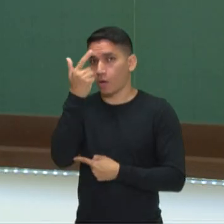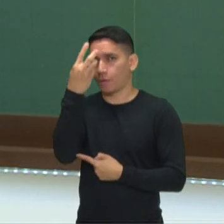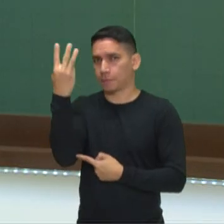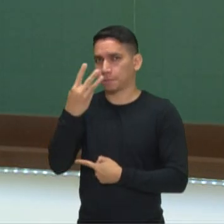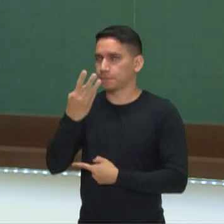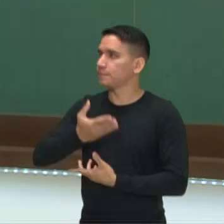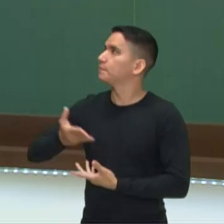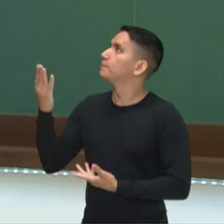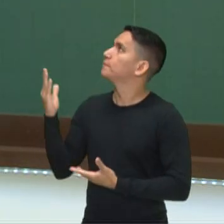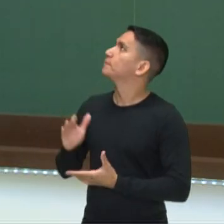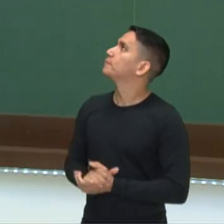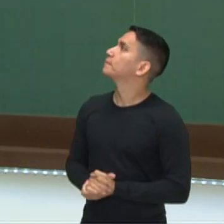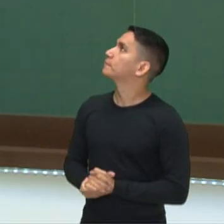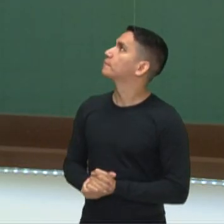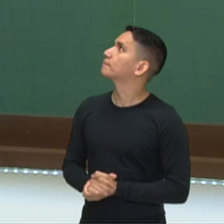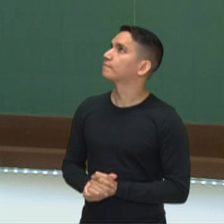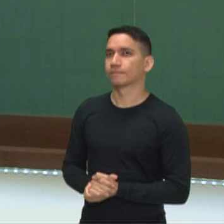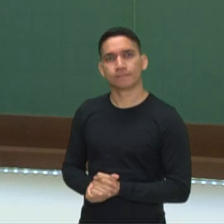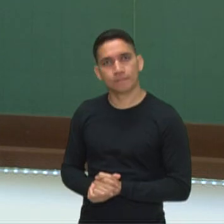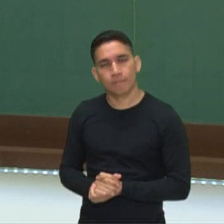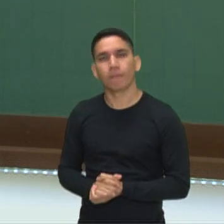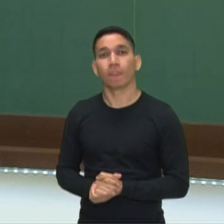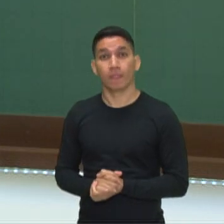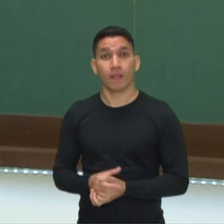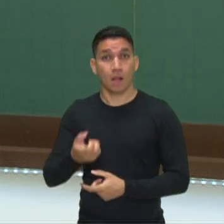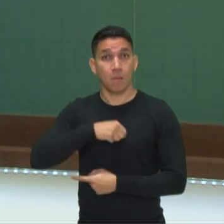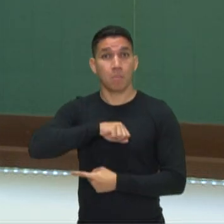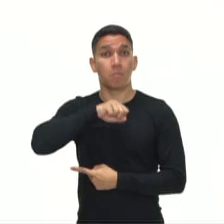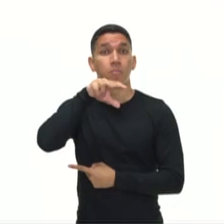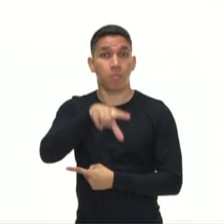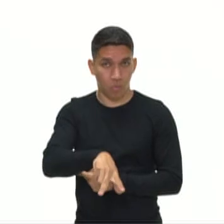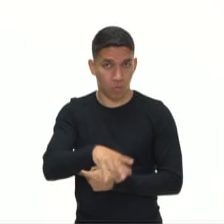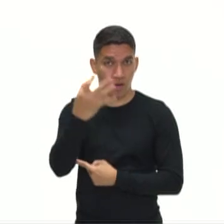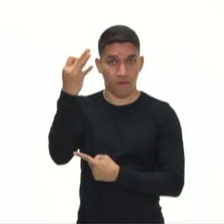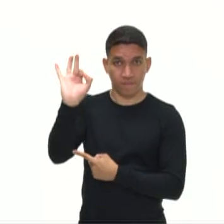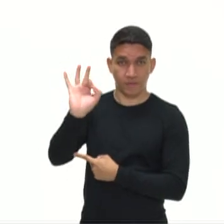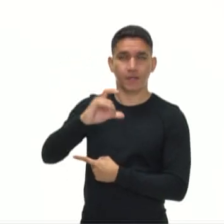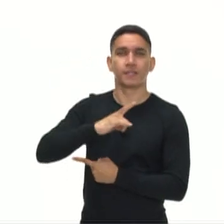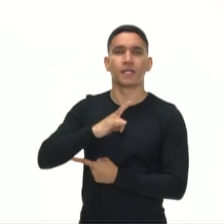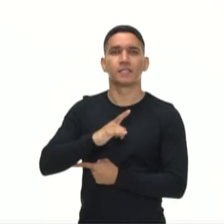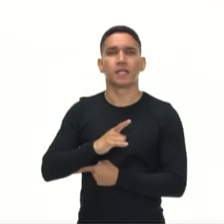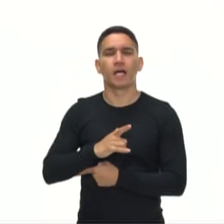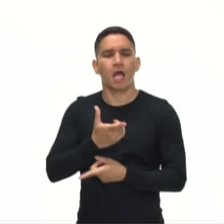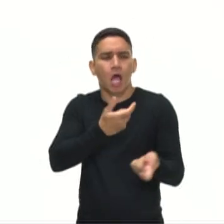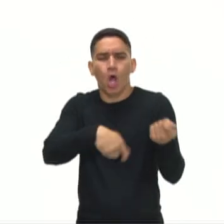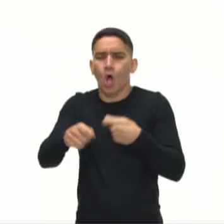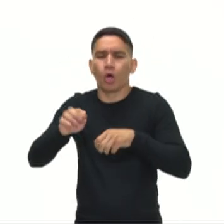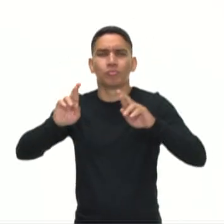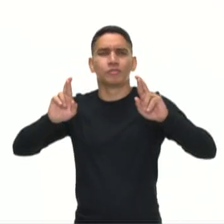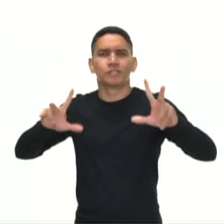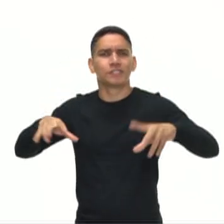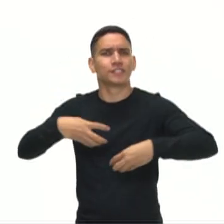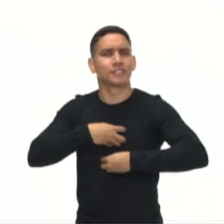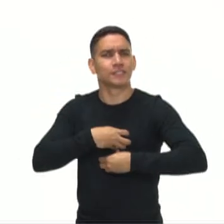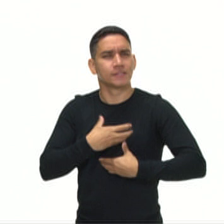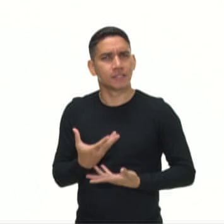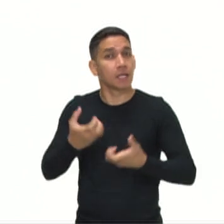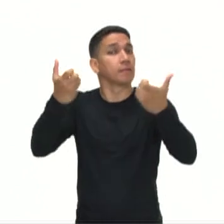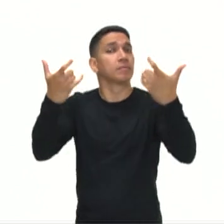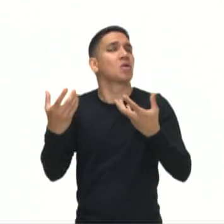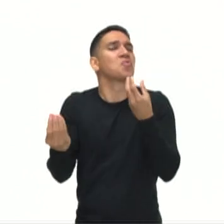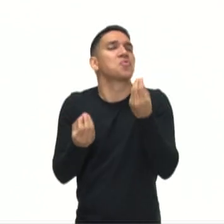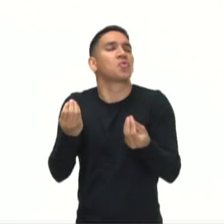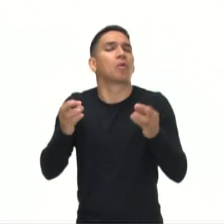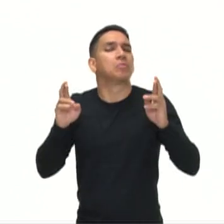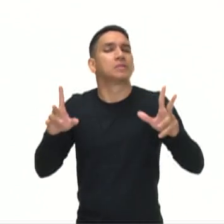terceira atividade, né? Portugal e França conduziram suas economias de forma diferente. Explique de